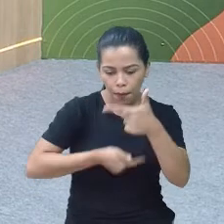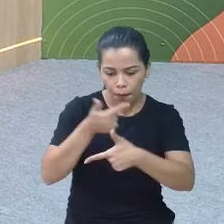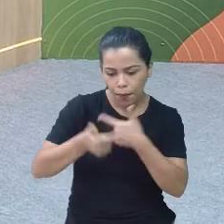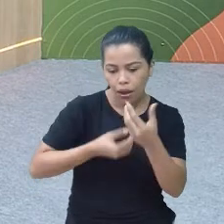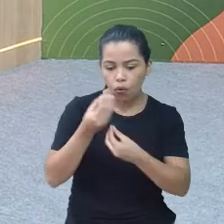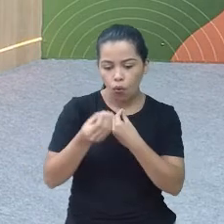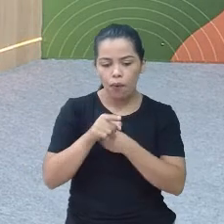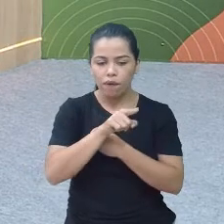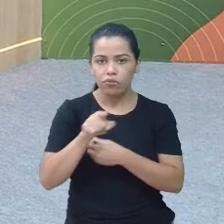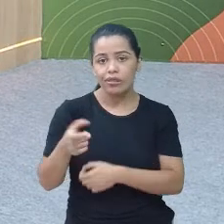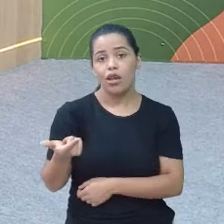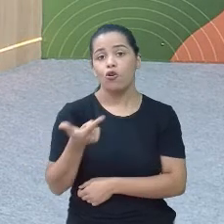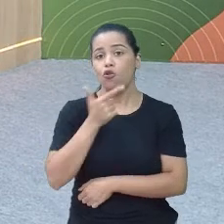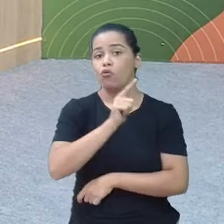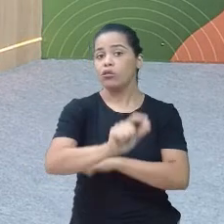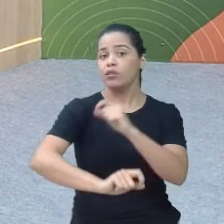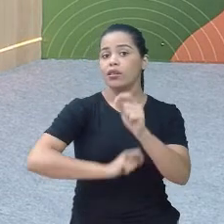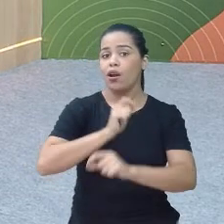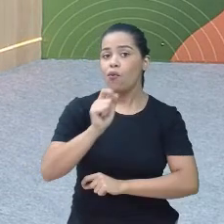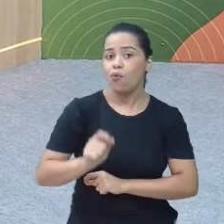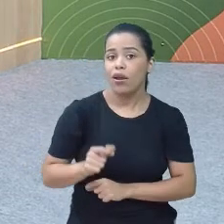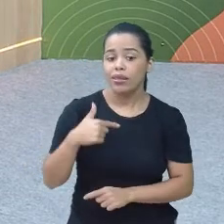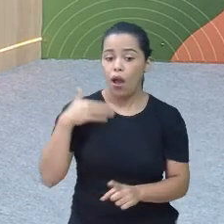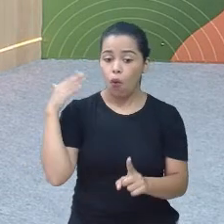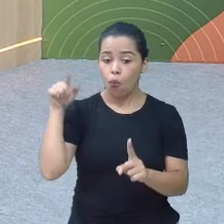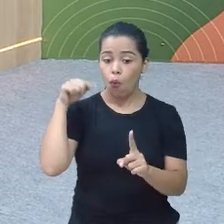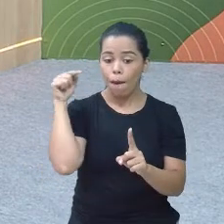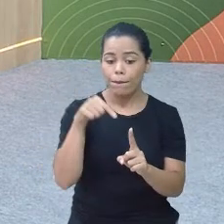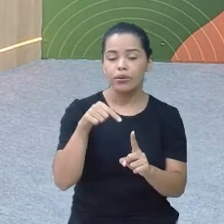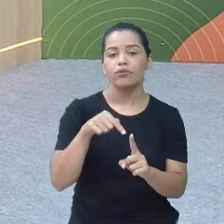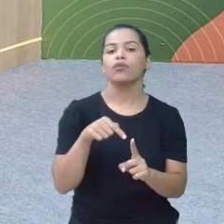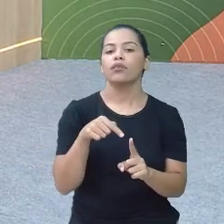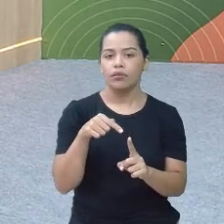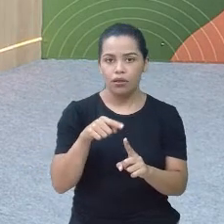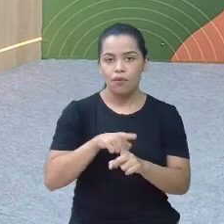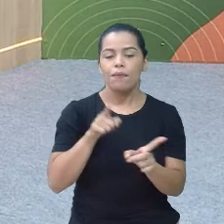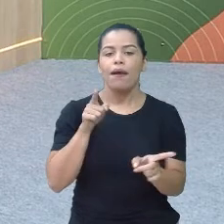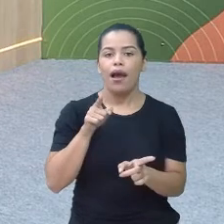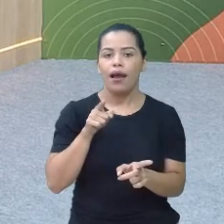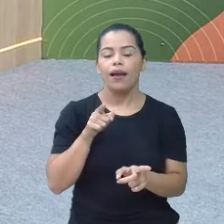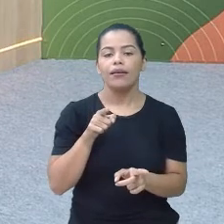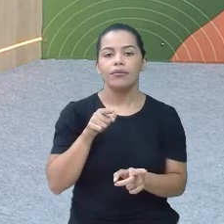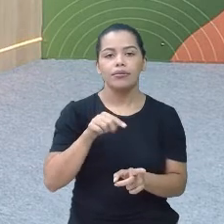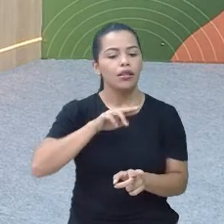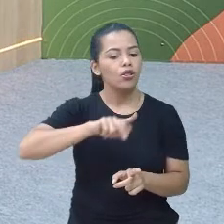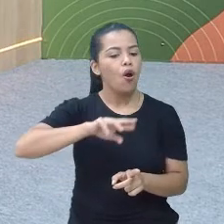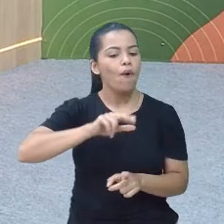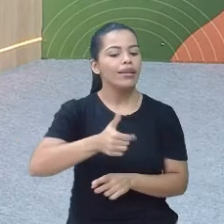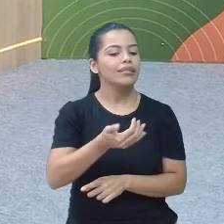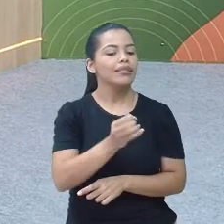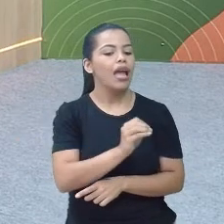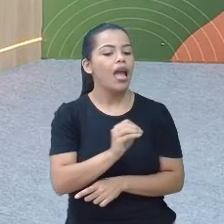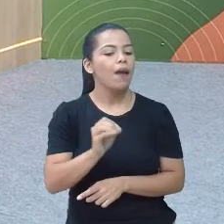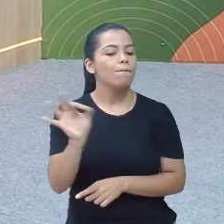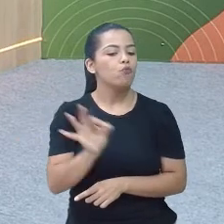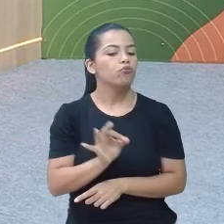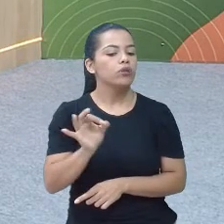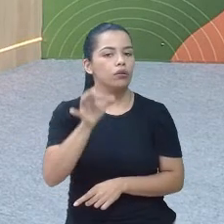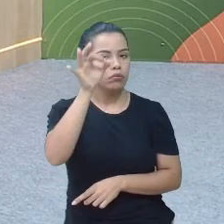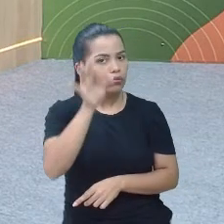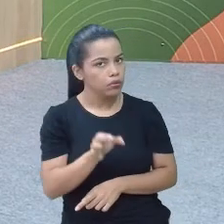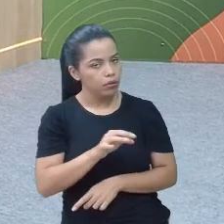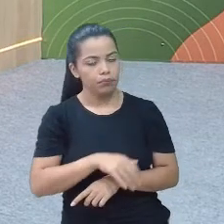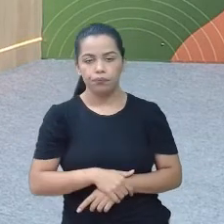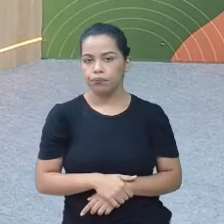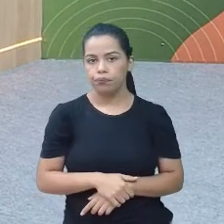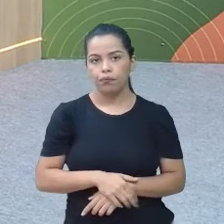que você consiga chegar a um objetivo, só que esse objetivo ele não é 100% certo, ou seja, ele não